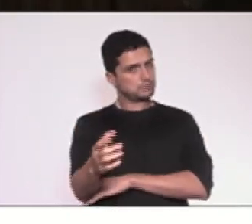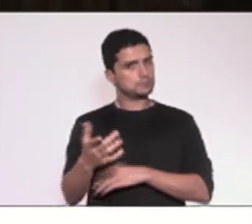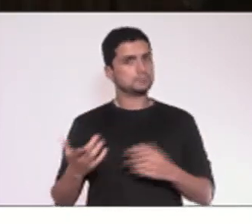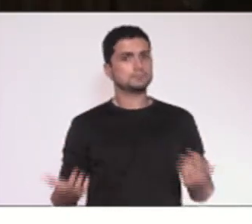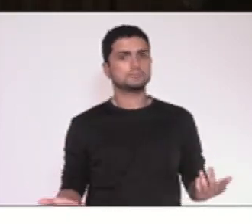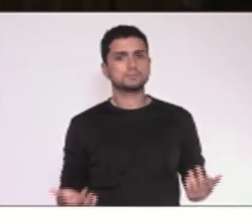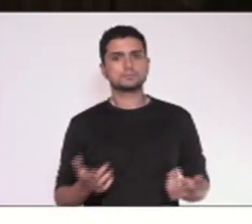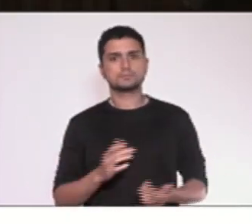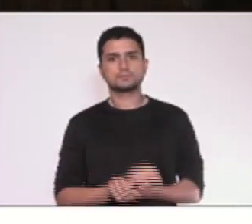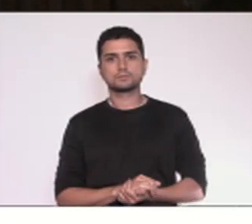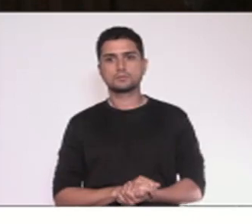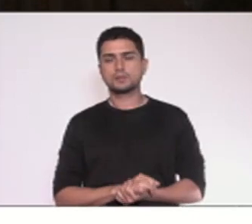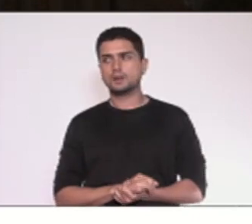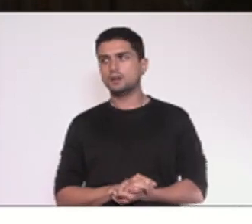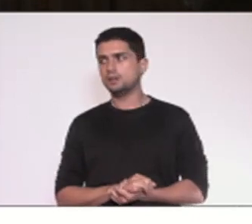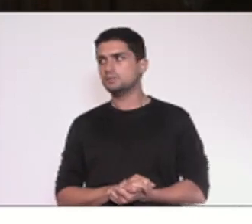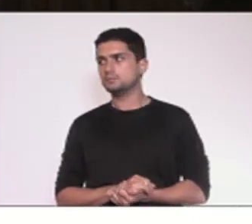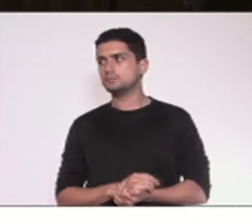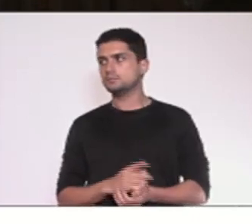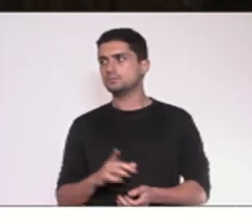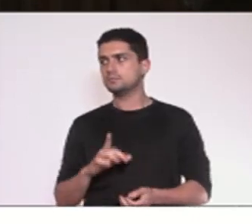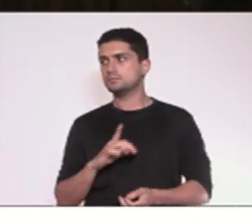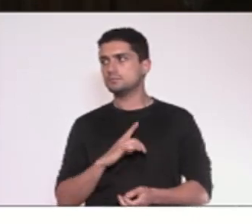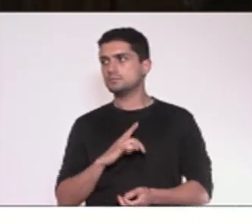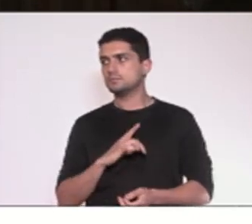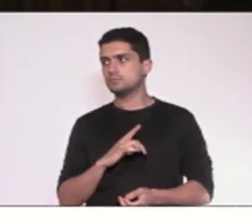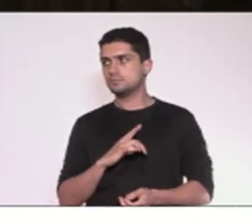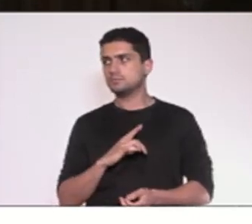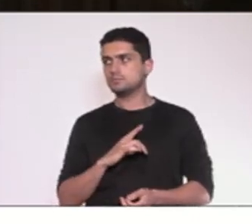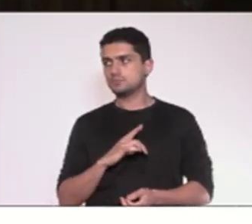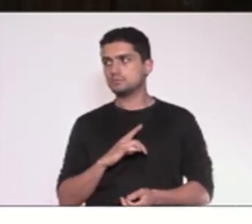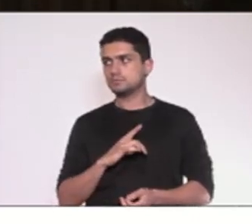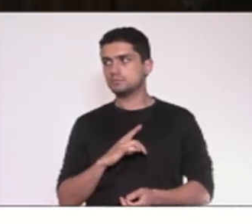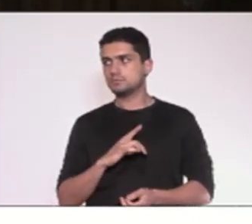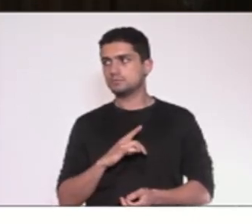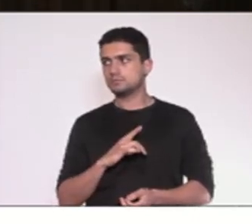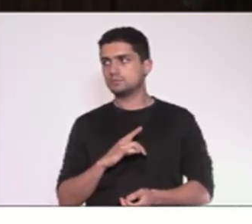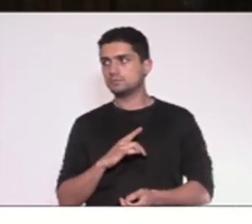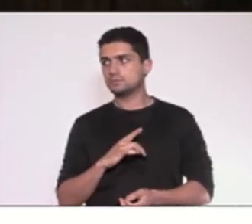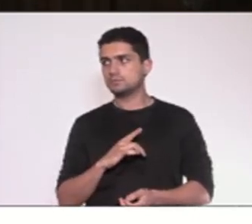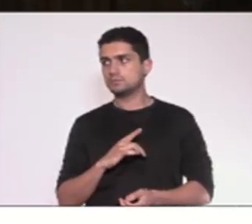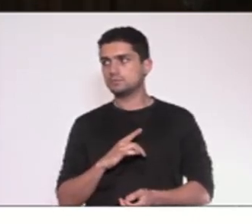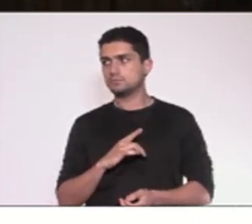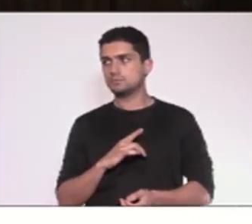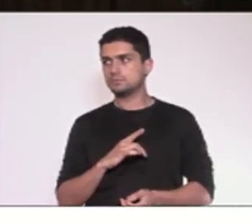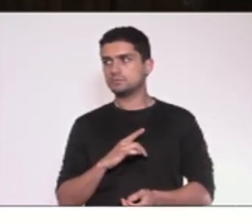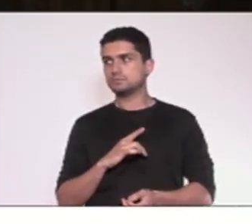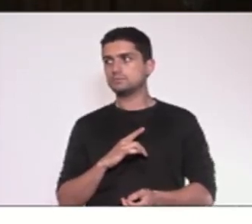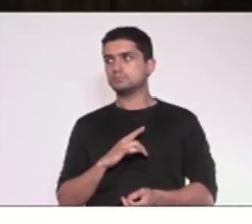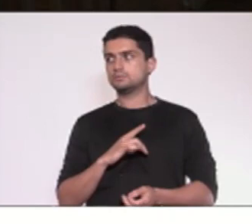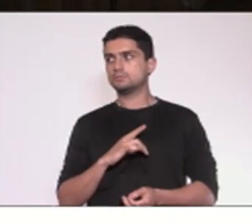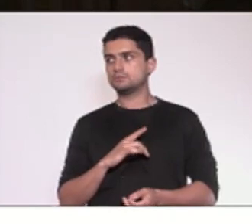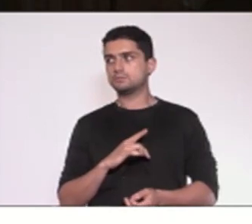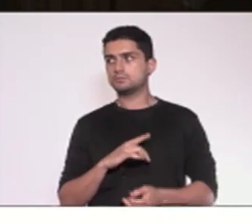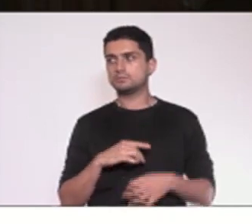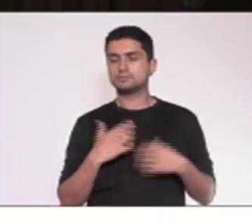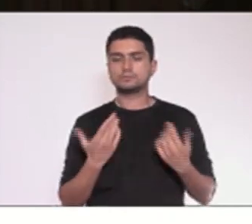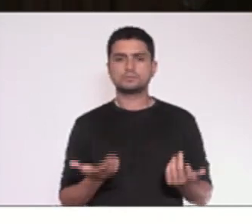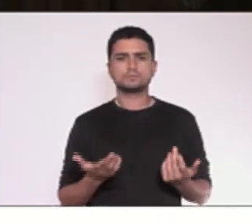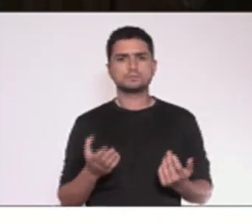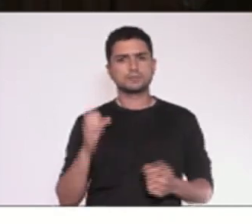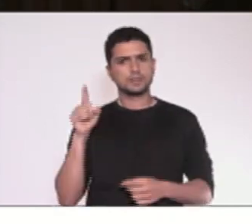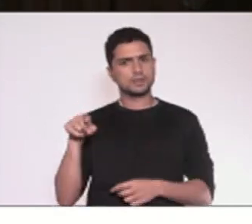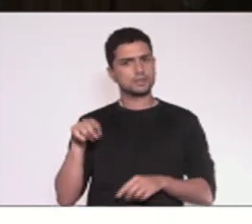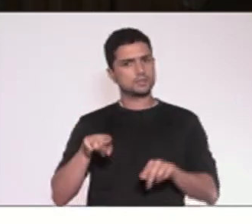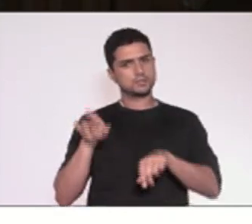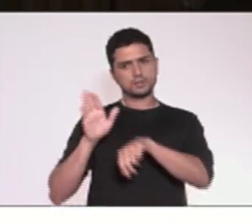criminoso. Vale a pena? Vale a pena? É o custo-benefício do crime. Infelizmente, a